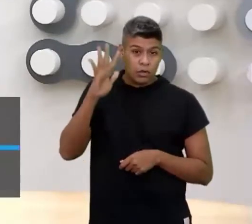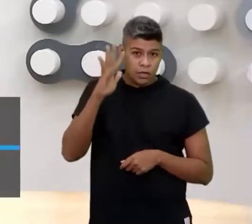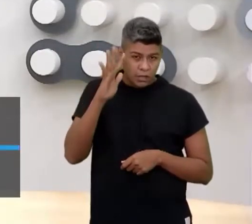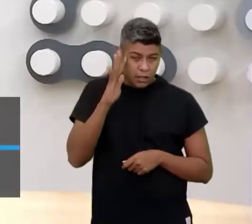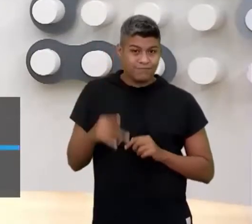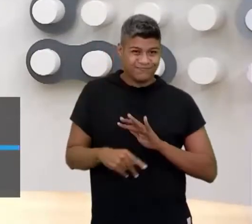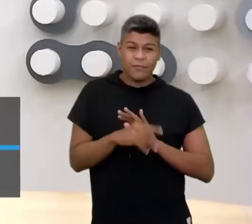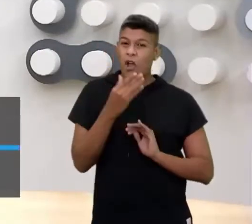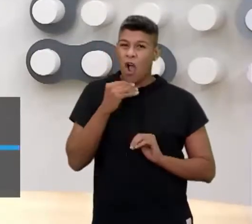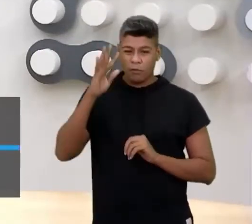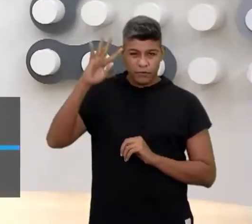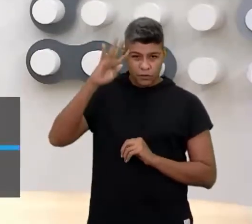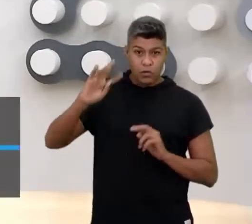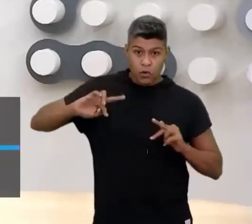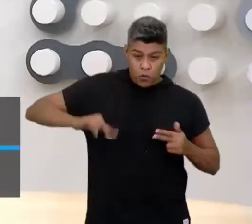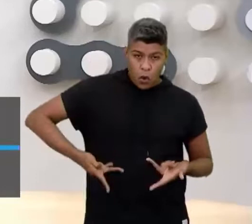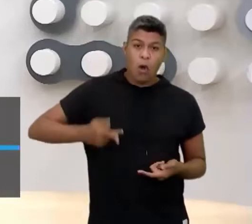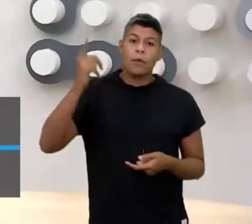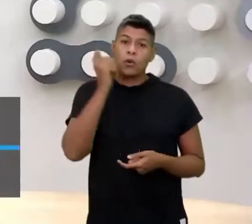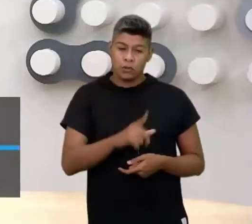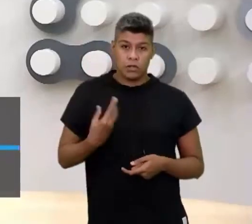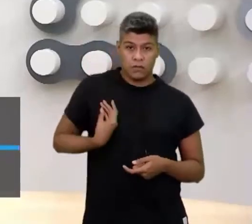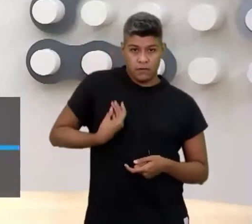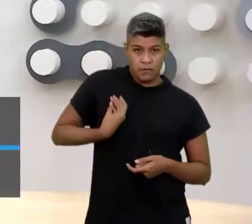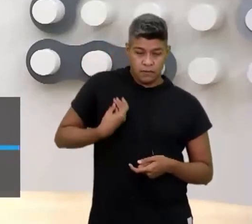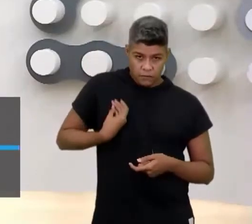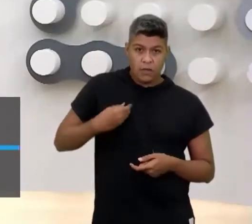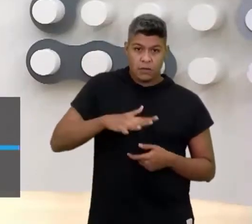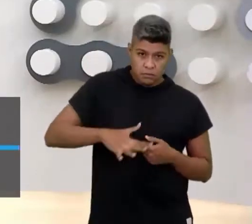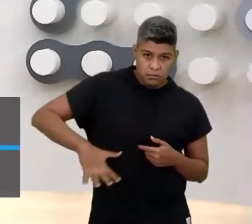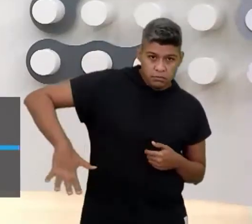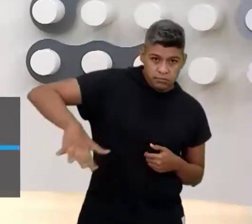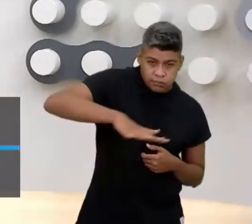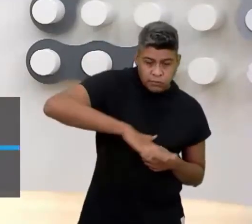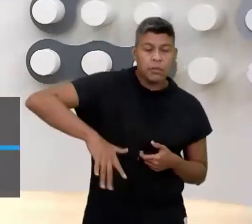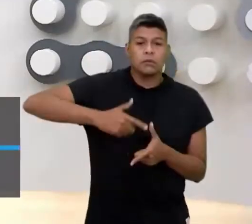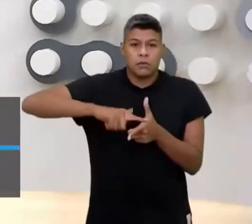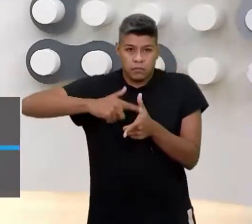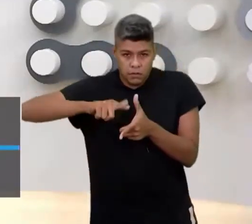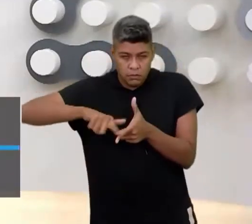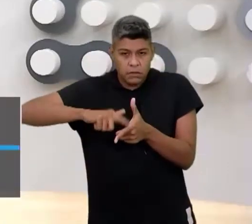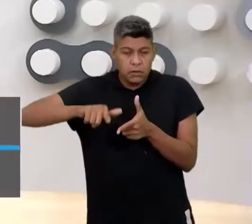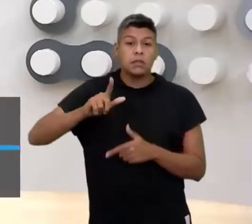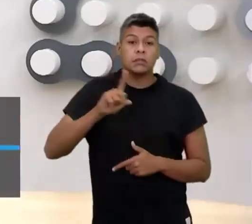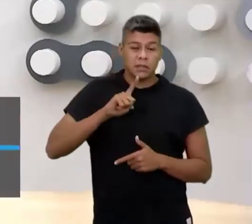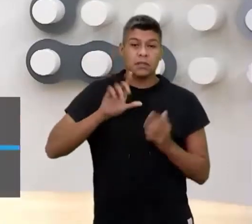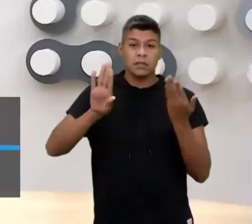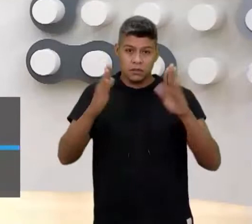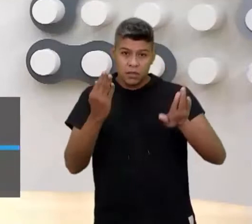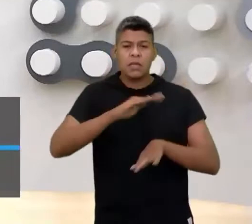Vidal de la Blache, que os seres humanos conseguem sobreviver em adversidades, com relação aí ao